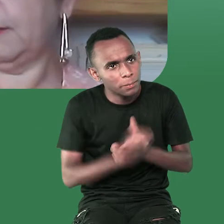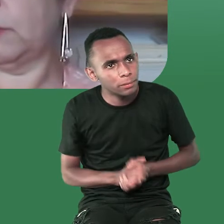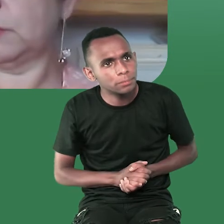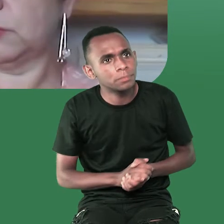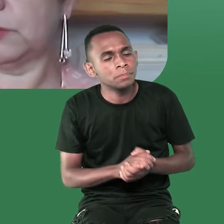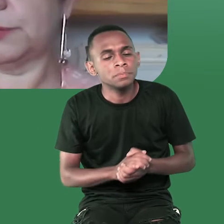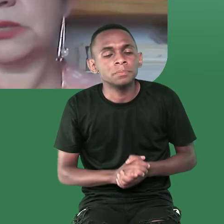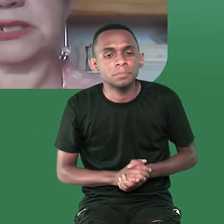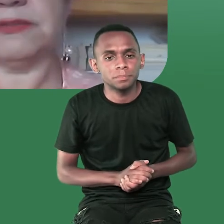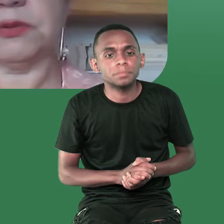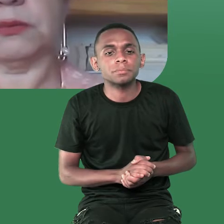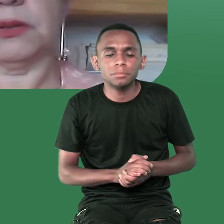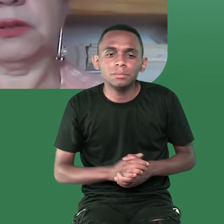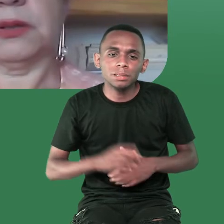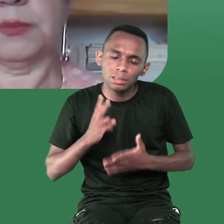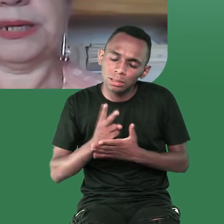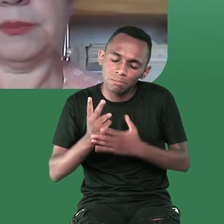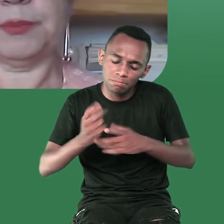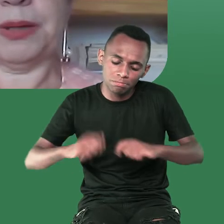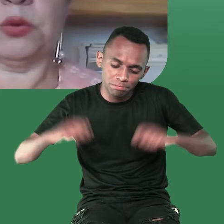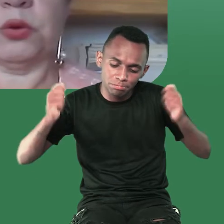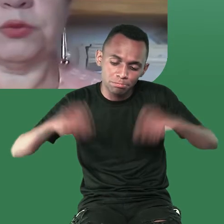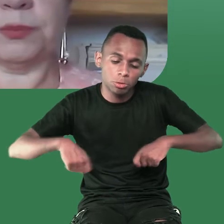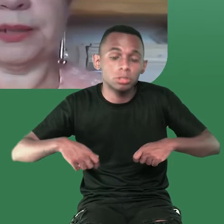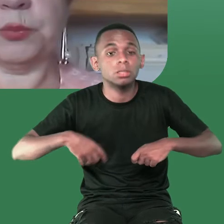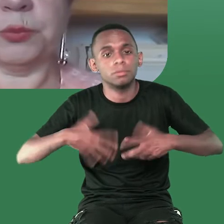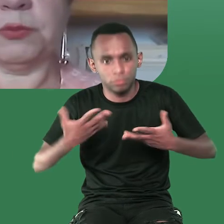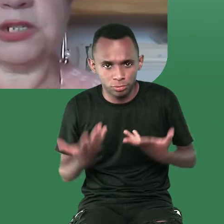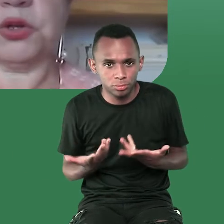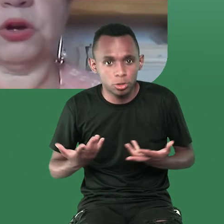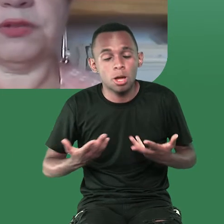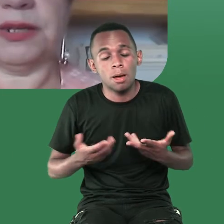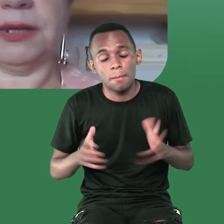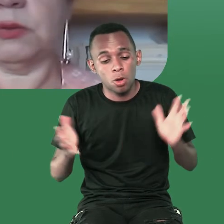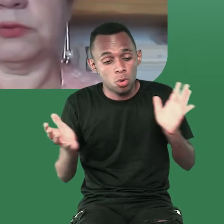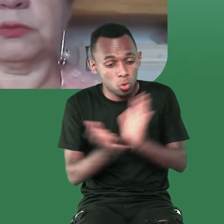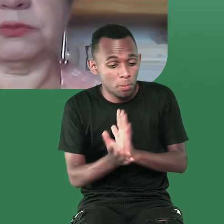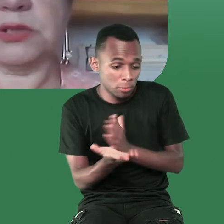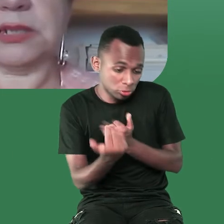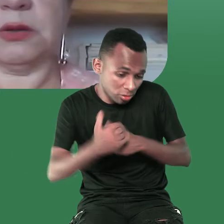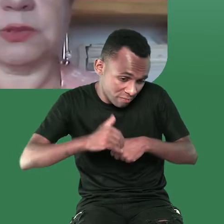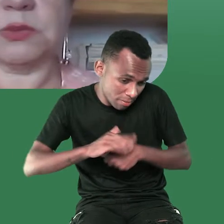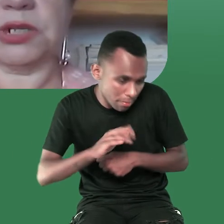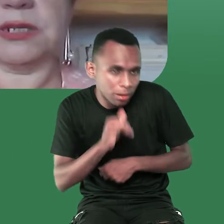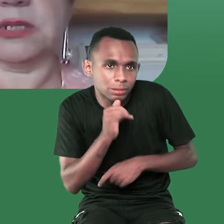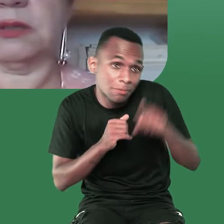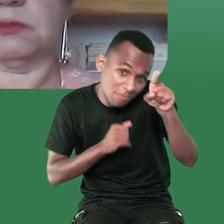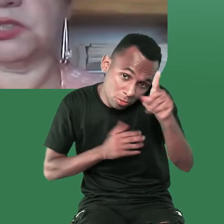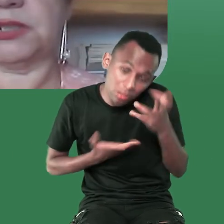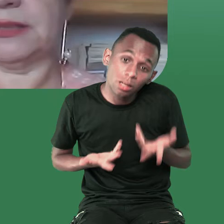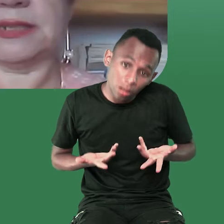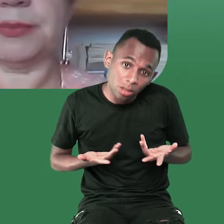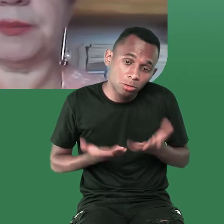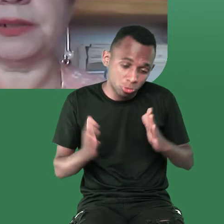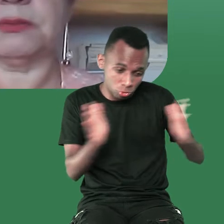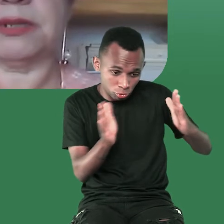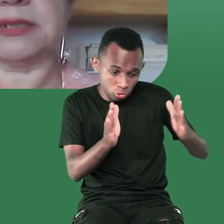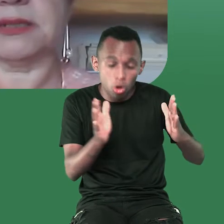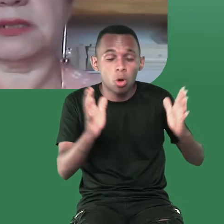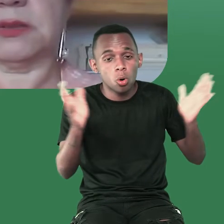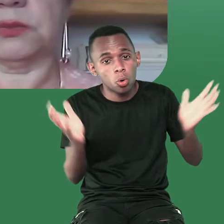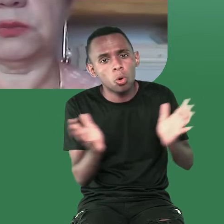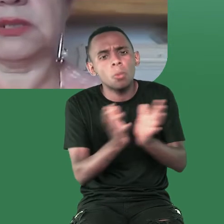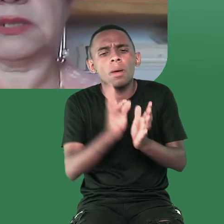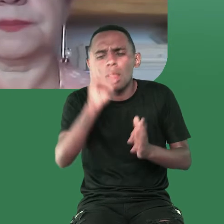trazendo-as, né, quando possível, para o novo, para o público mais jovem, né, como você, como a sua geração, a gente tem que estar sempre lembrando